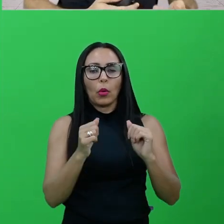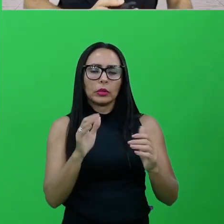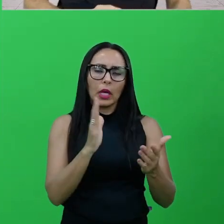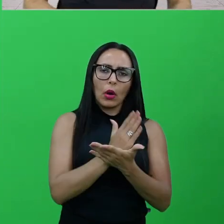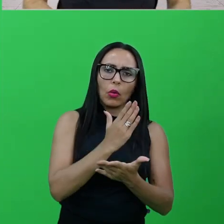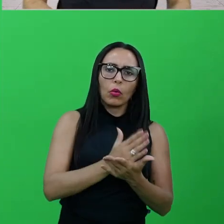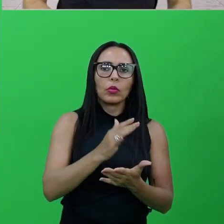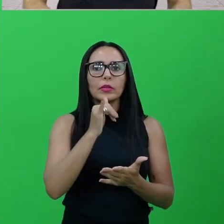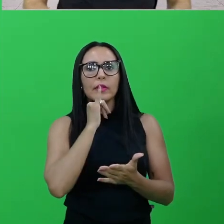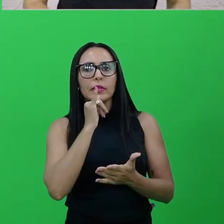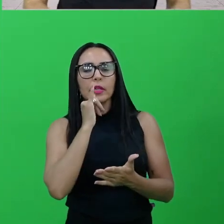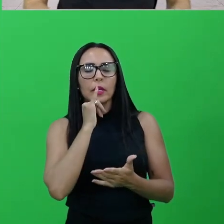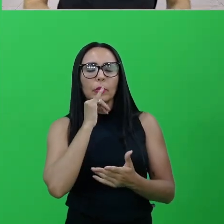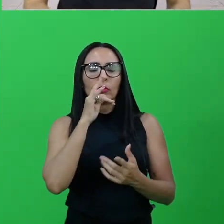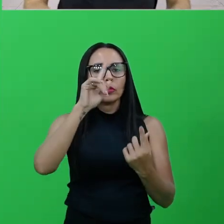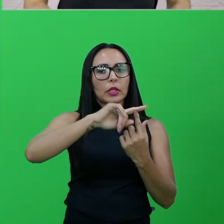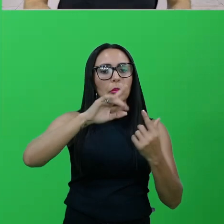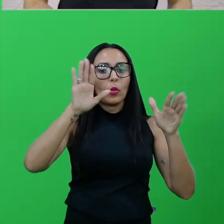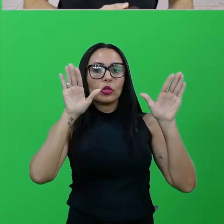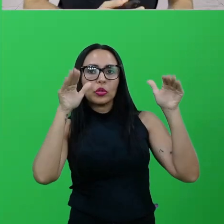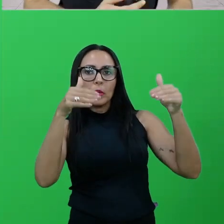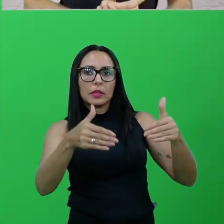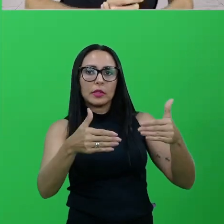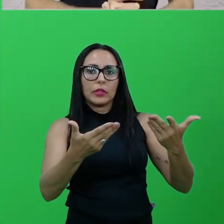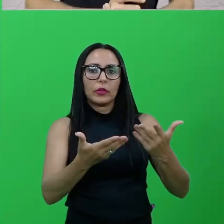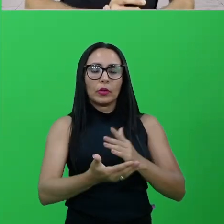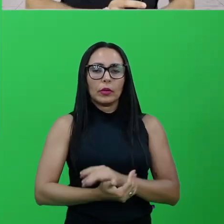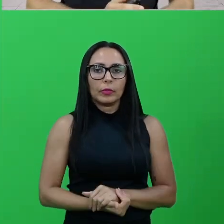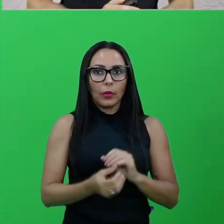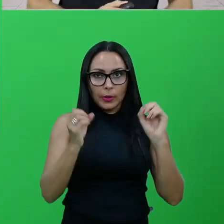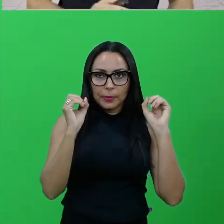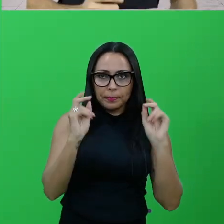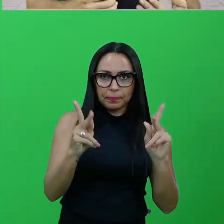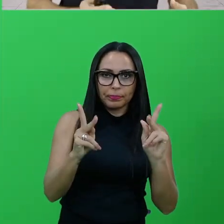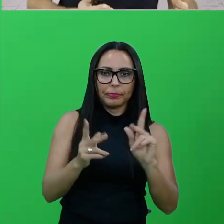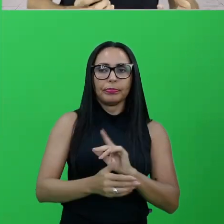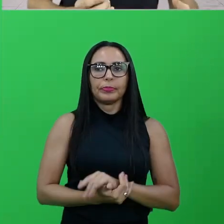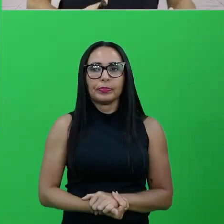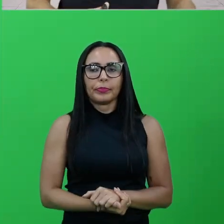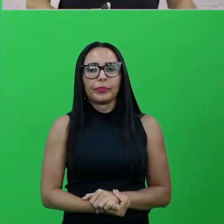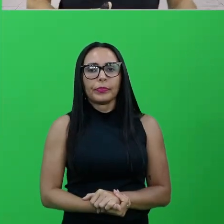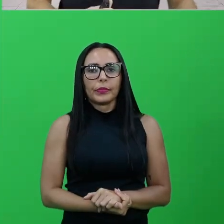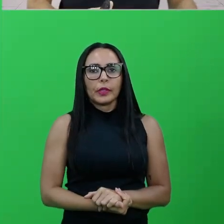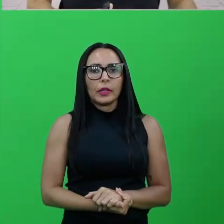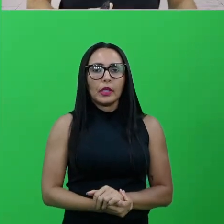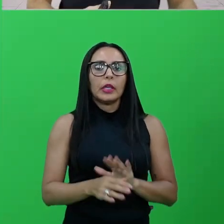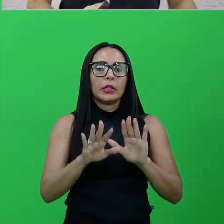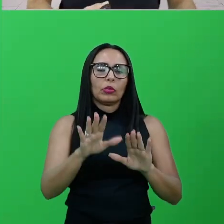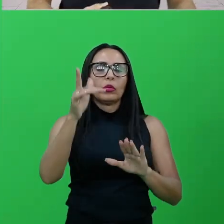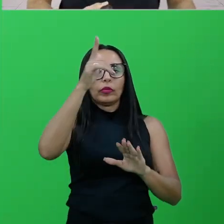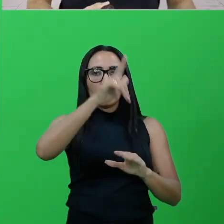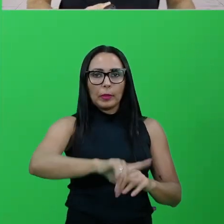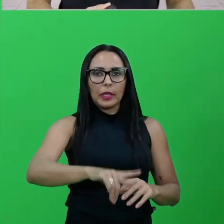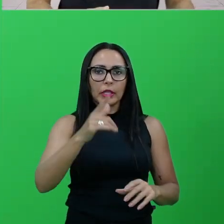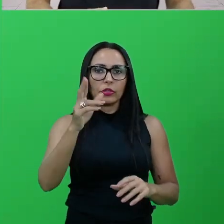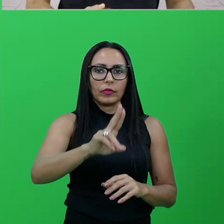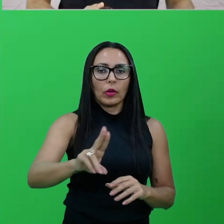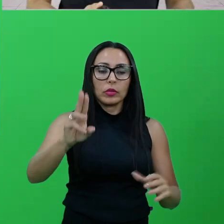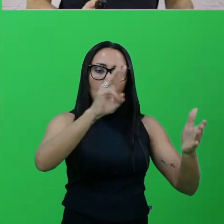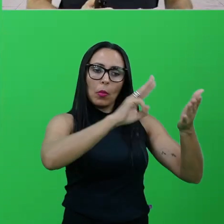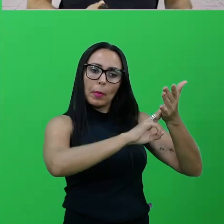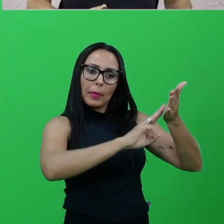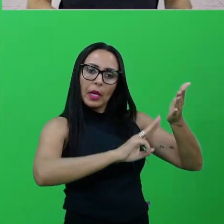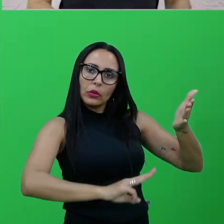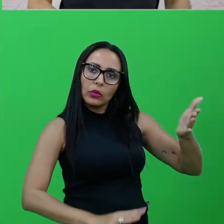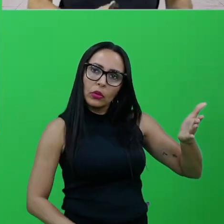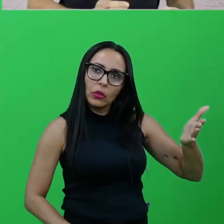exemplos desse tipo específico de indicador. Ok? Bom, novamente, a gente vai usar de uma metodologia, né,